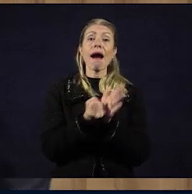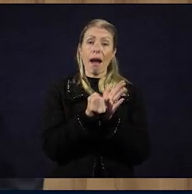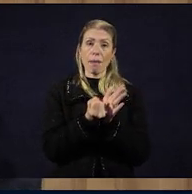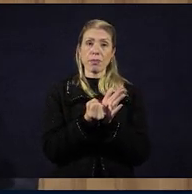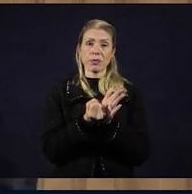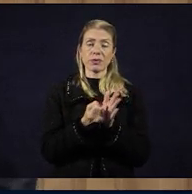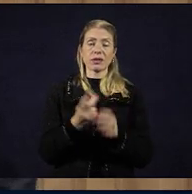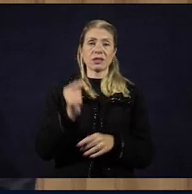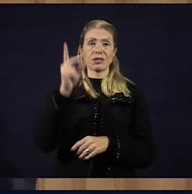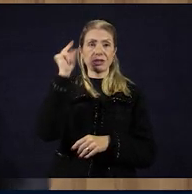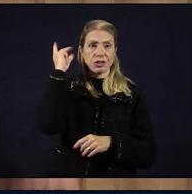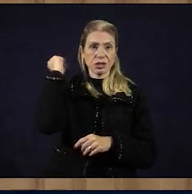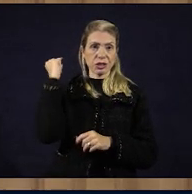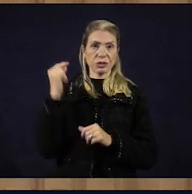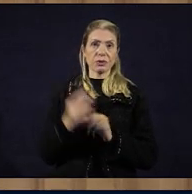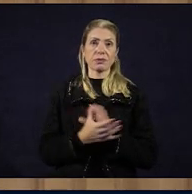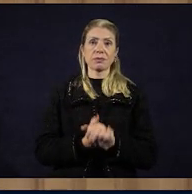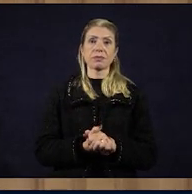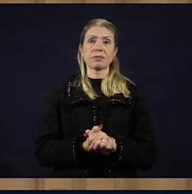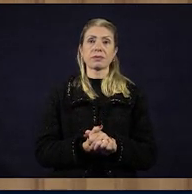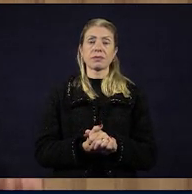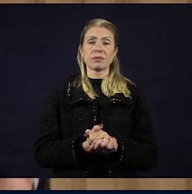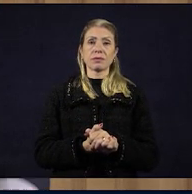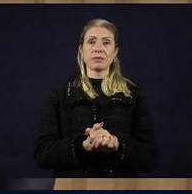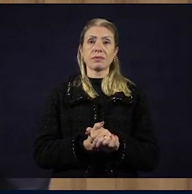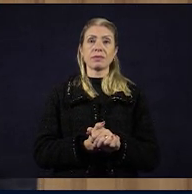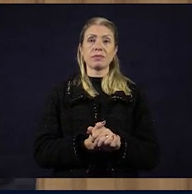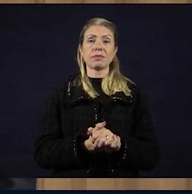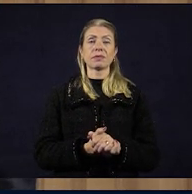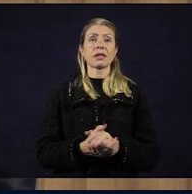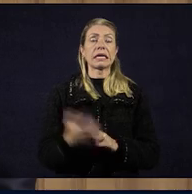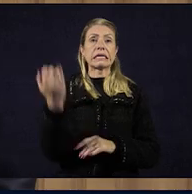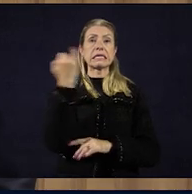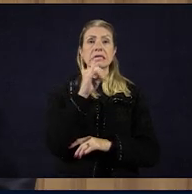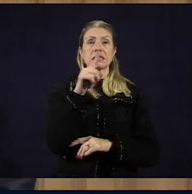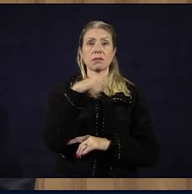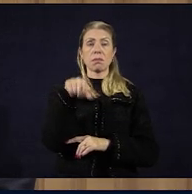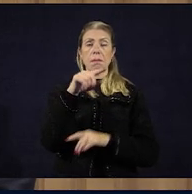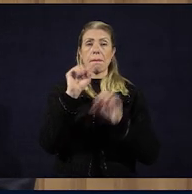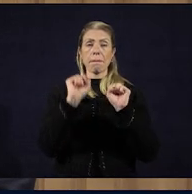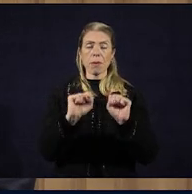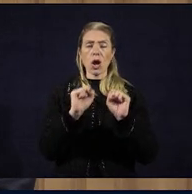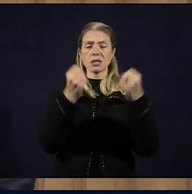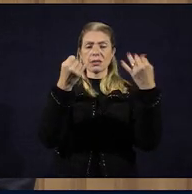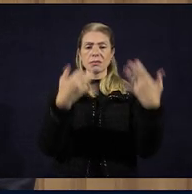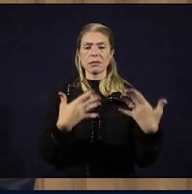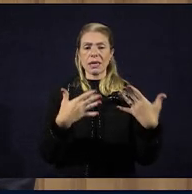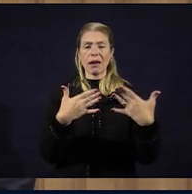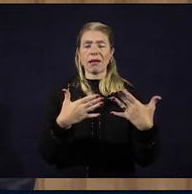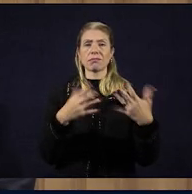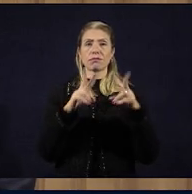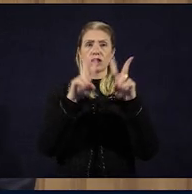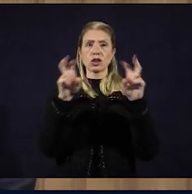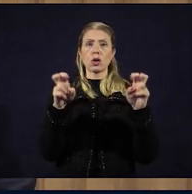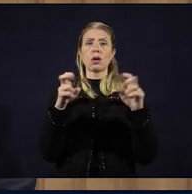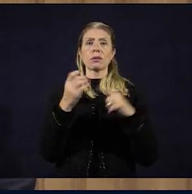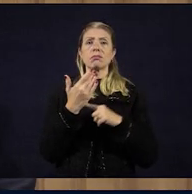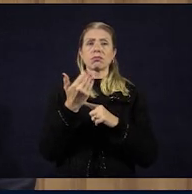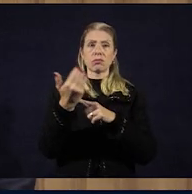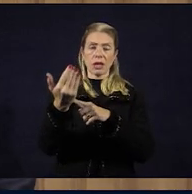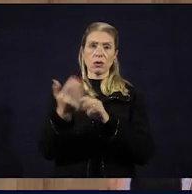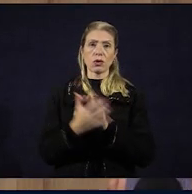antiga Então se puder dar uma visão geral desses últimos anos os avanços que a gente viu no setor de telecomunicações por favor